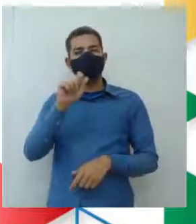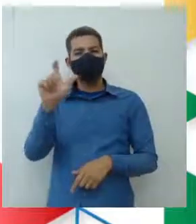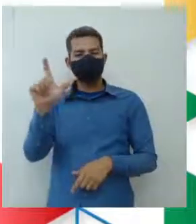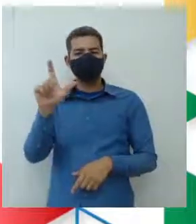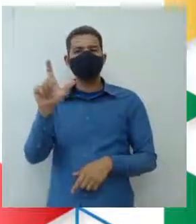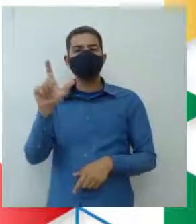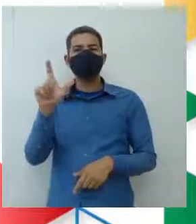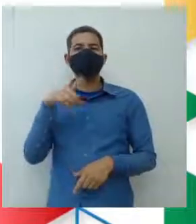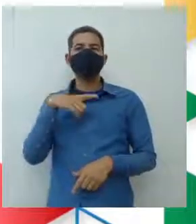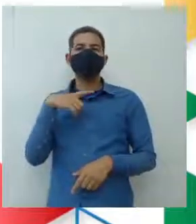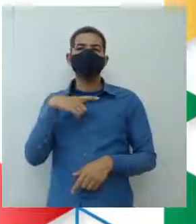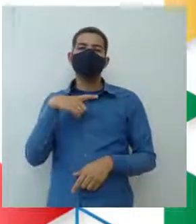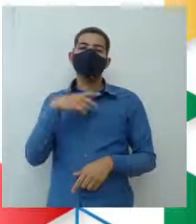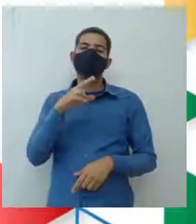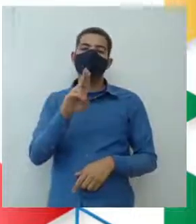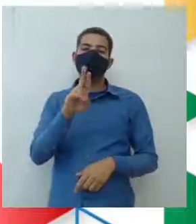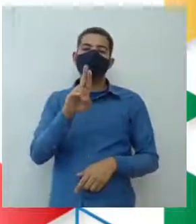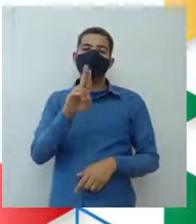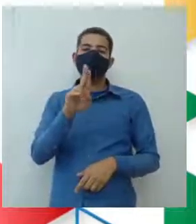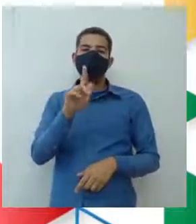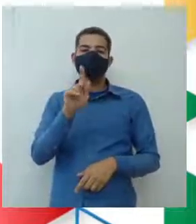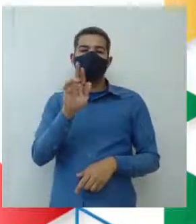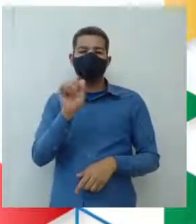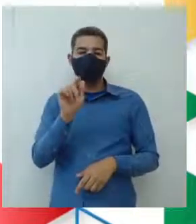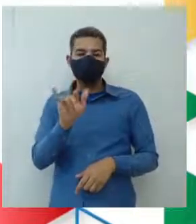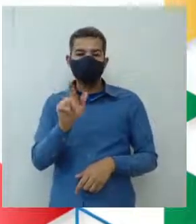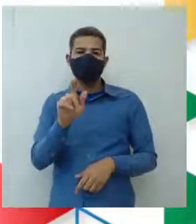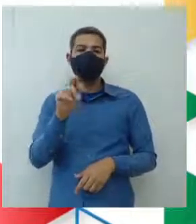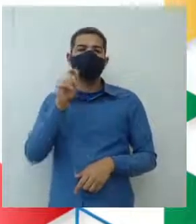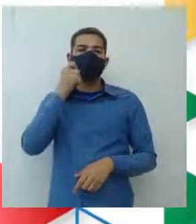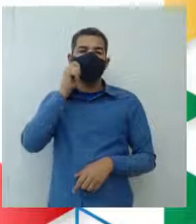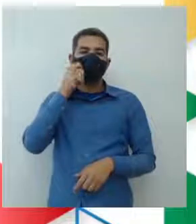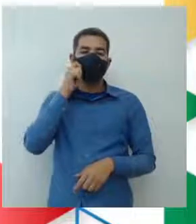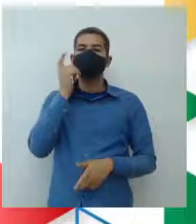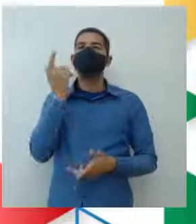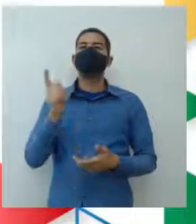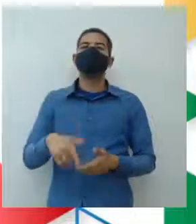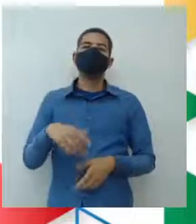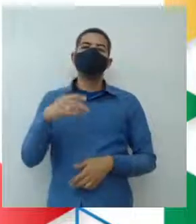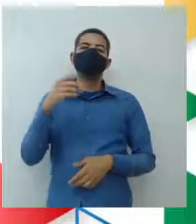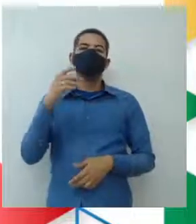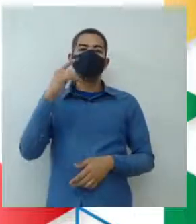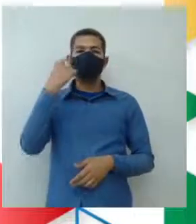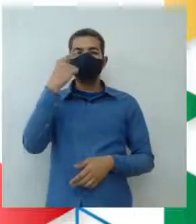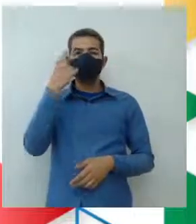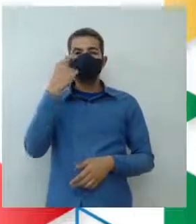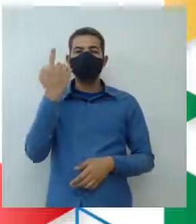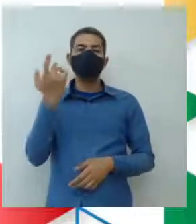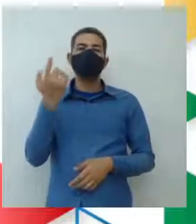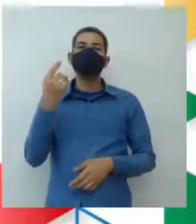com países como Uruguai, Argentina e Chile. Se a gente vai em direção à América